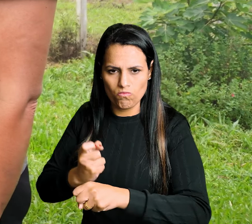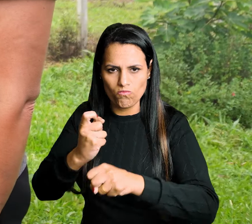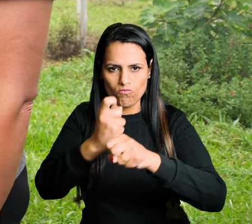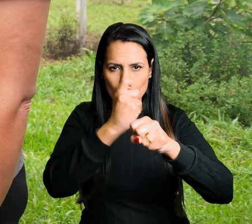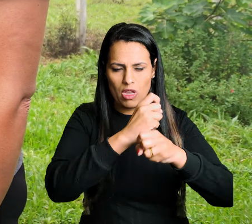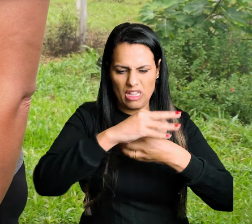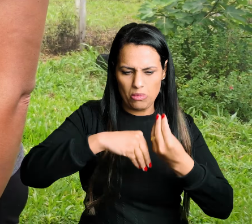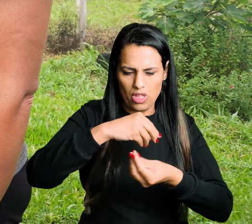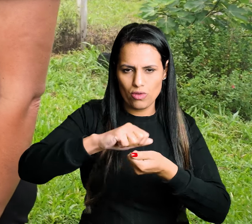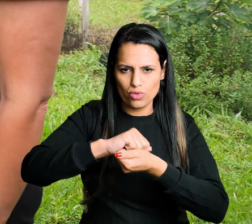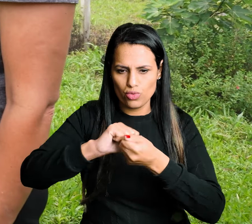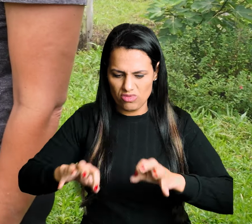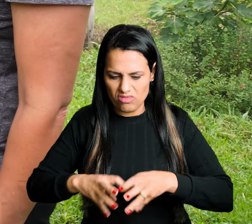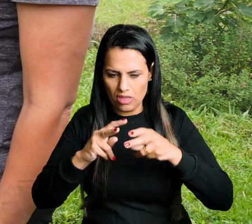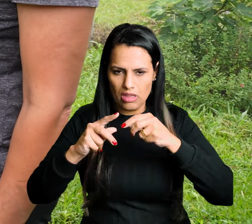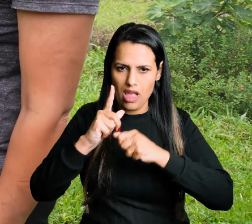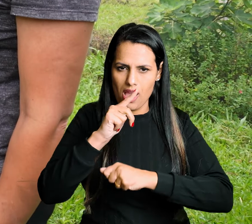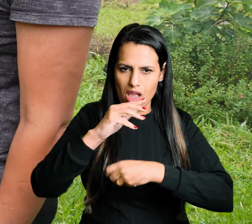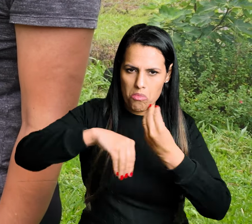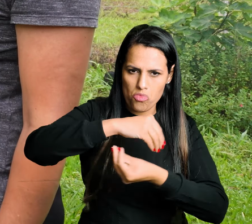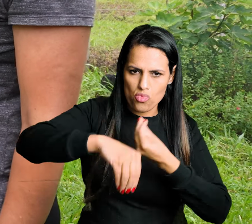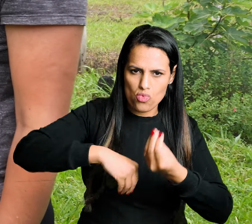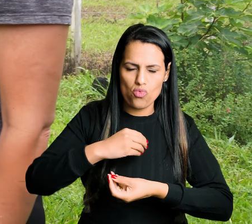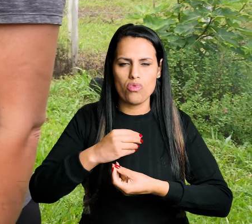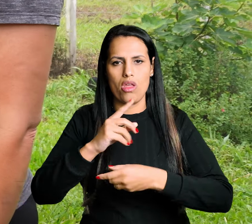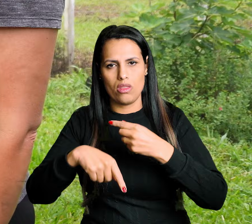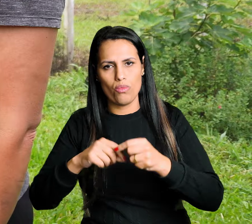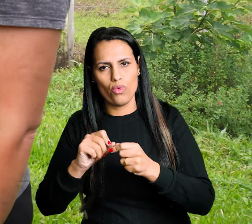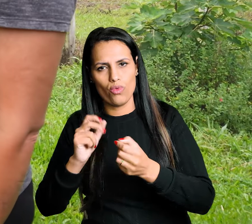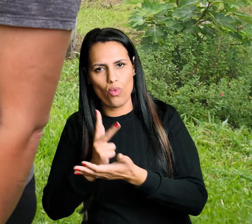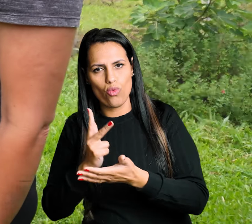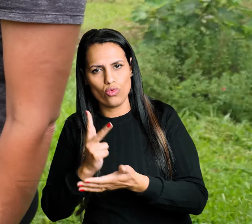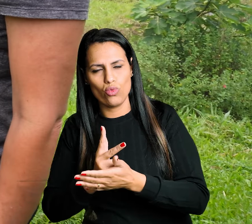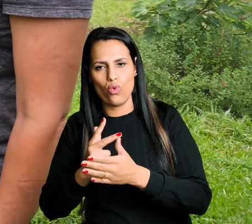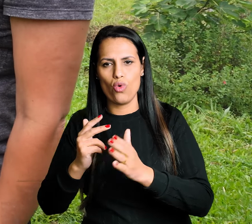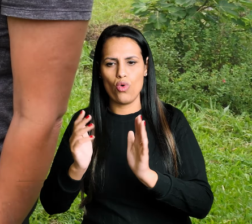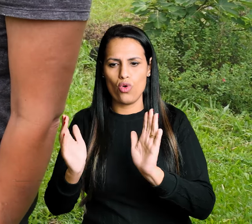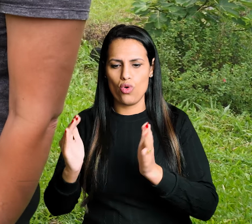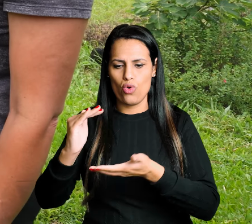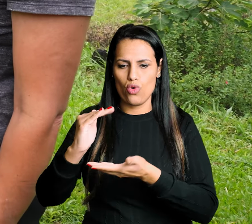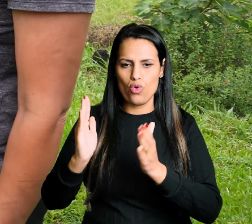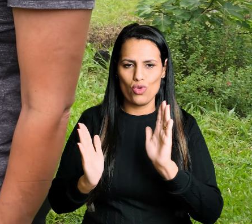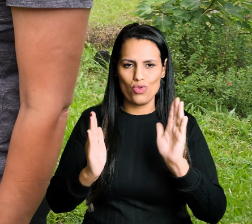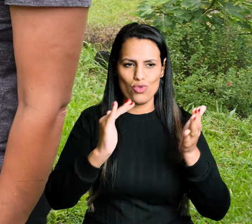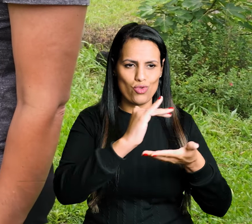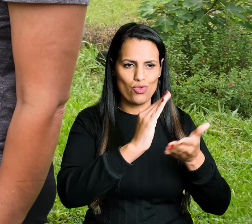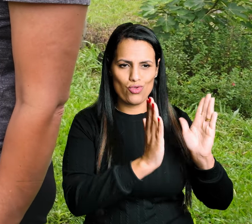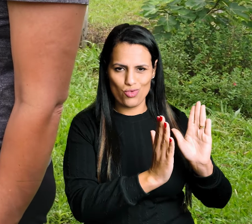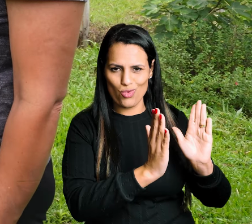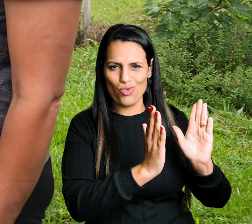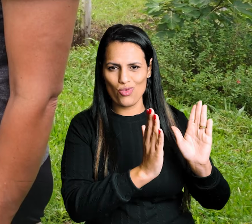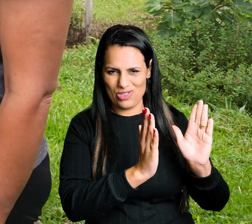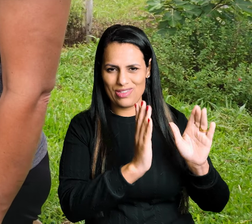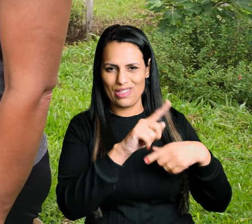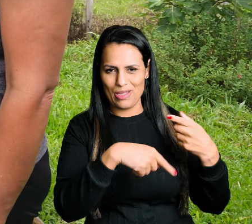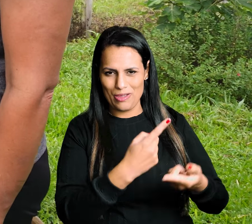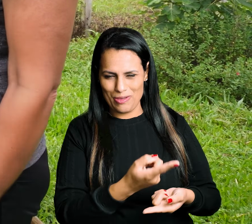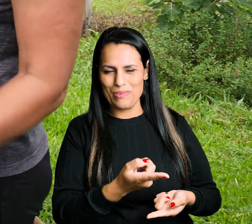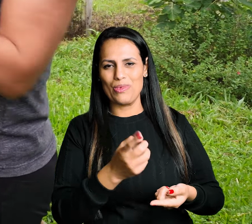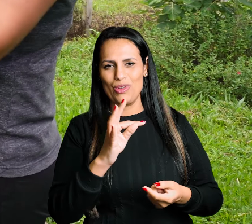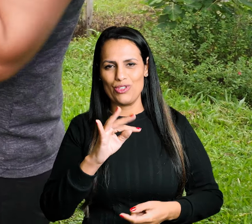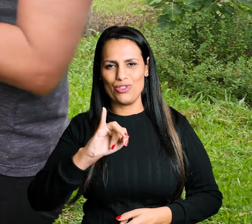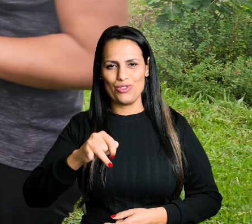Chamava de fornalha. Depois daí a gente foi fazendo o forno de tijolo, que é igual esse daqui. De tijolo com massa